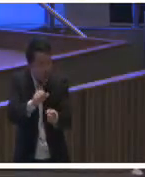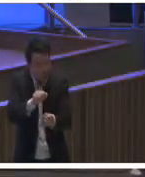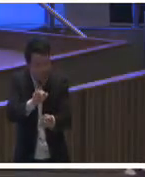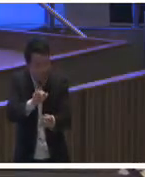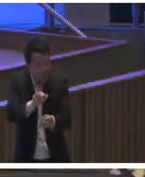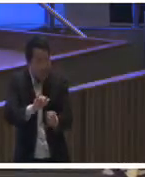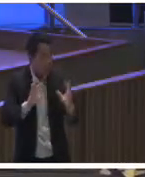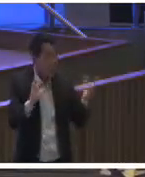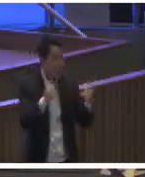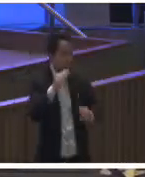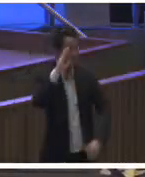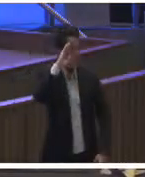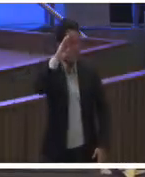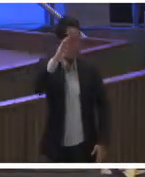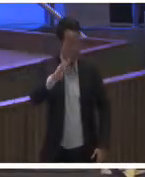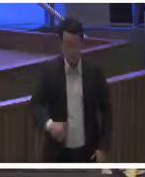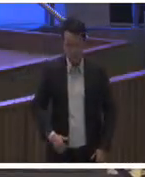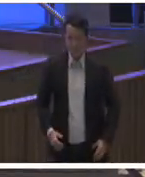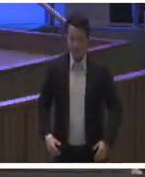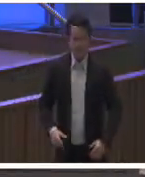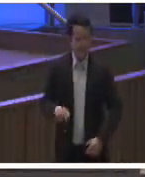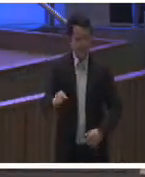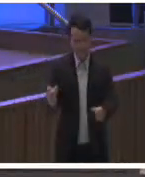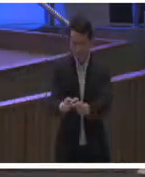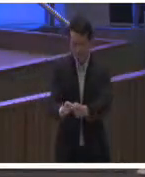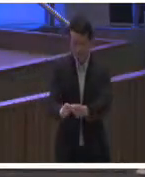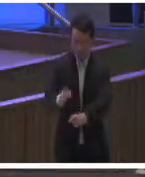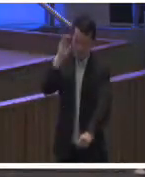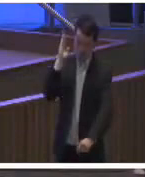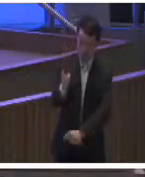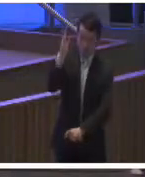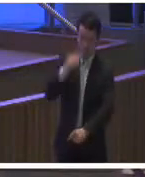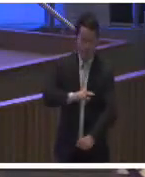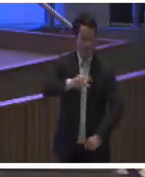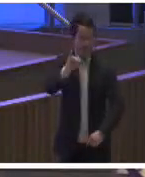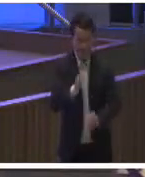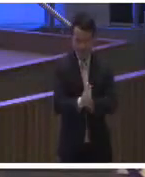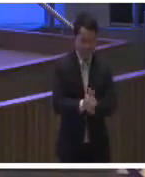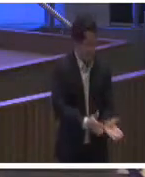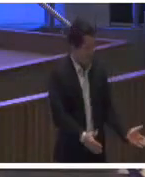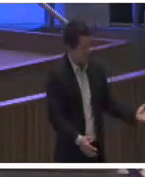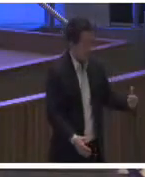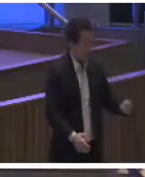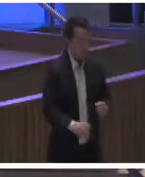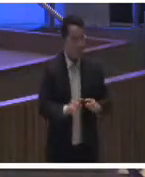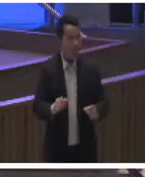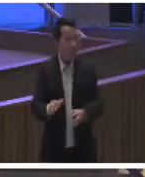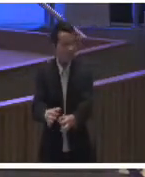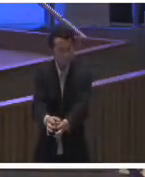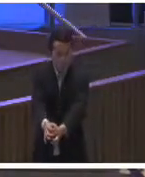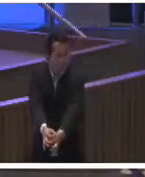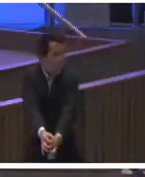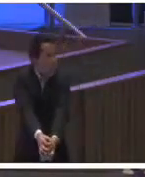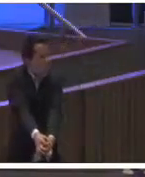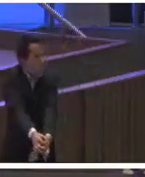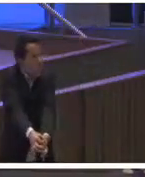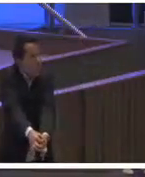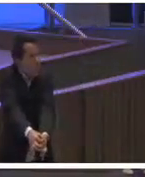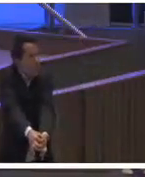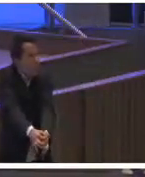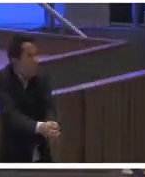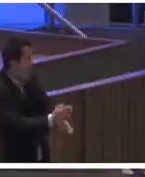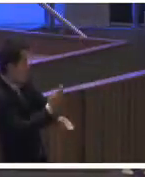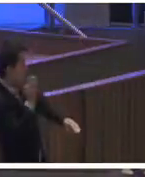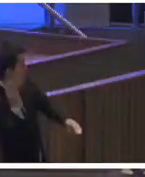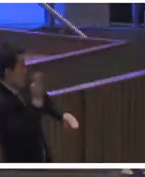guerra. Mas eles levaram uma surra. E quando levaram uma surra, eles começaram a consultar o